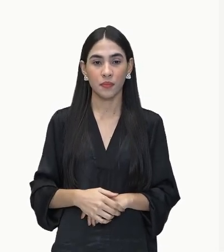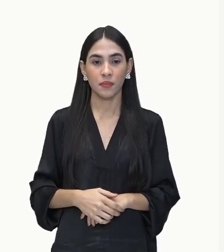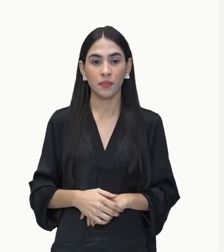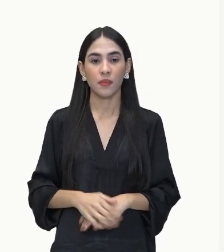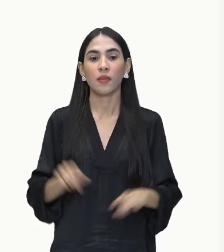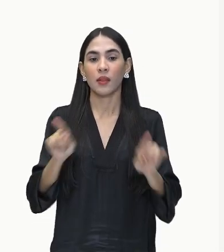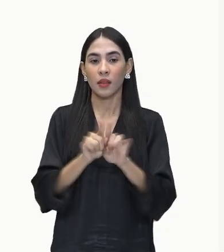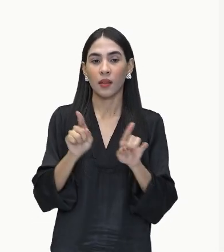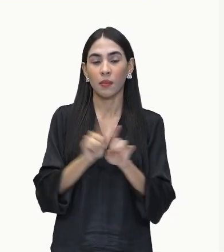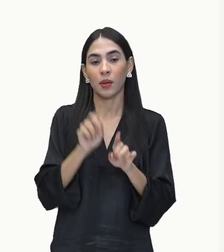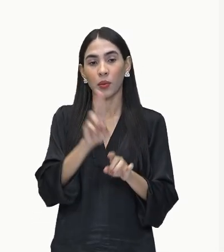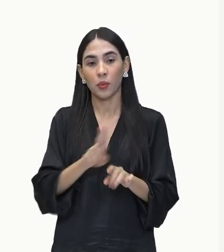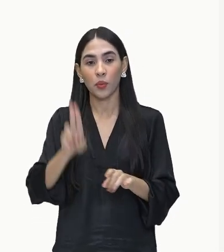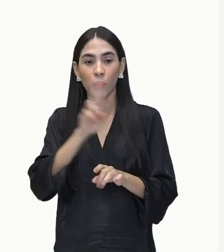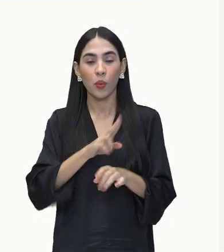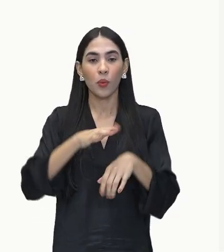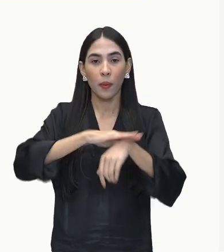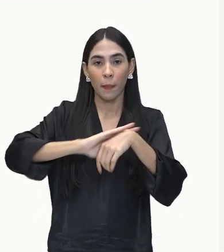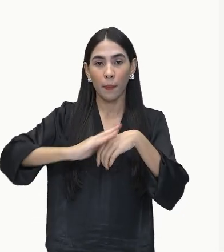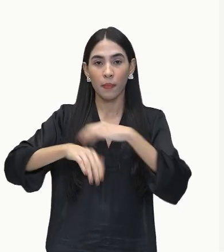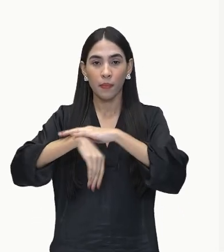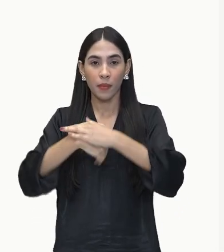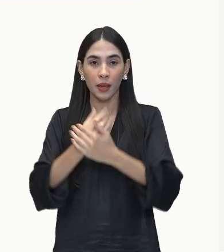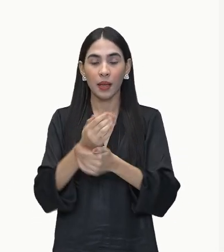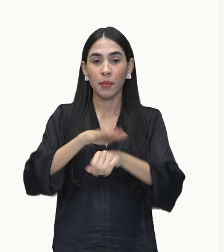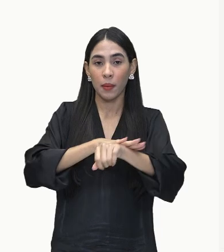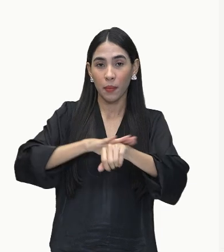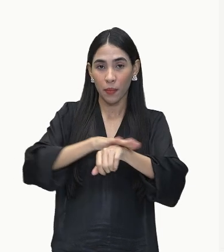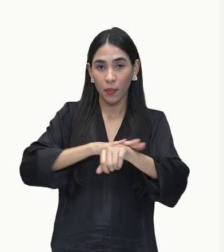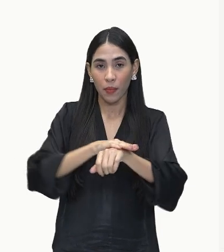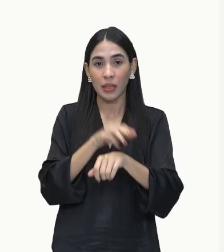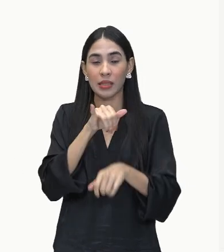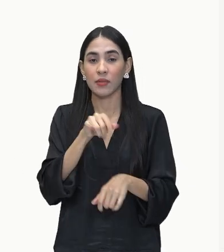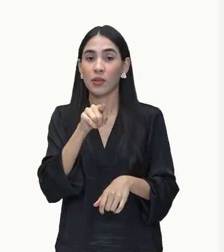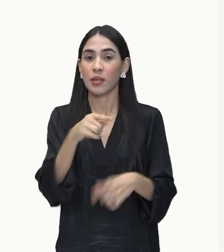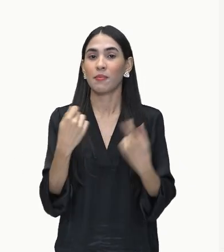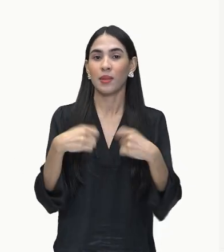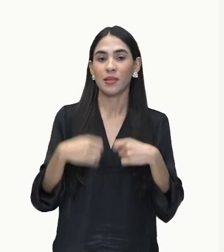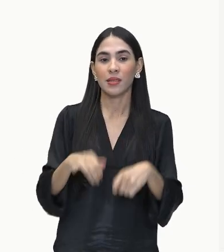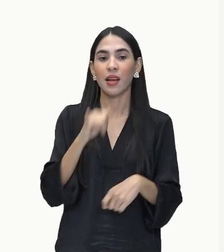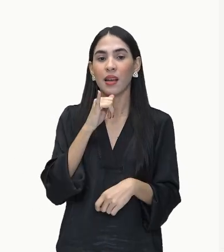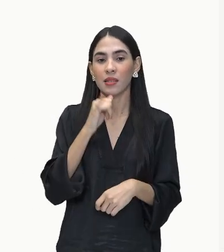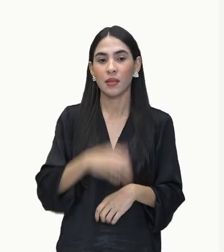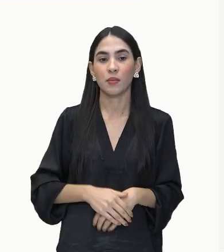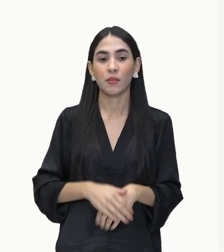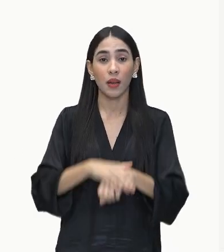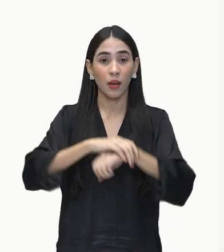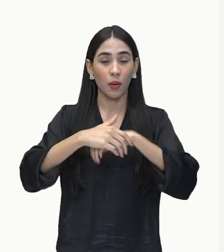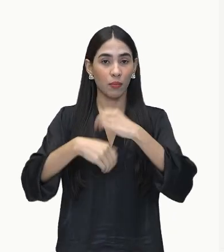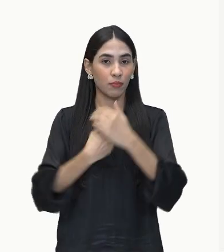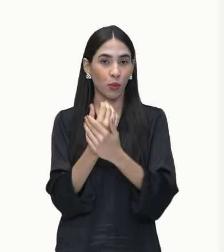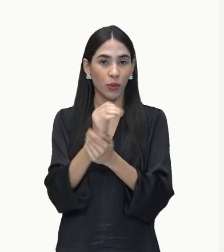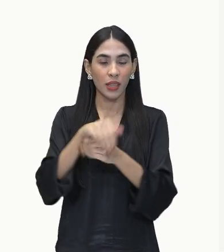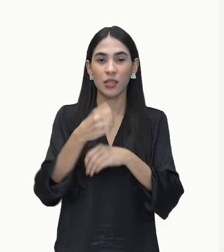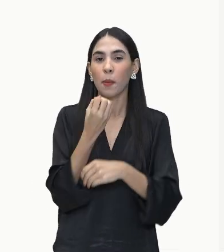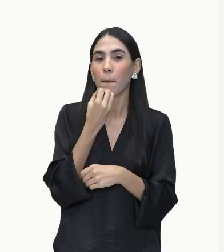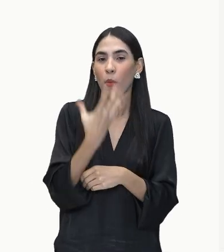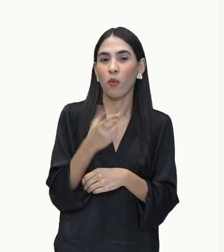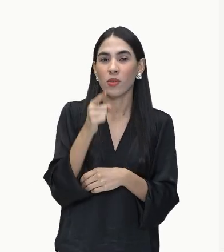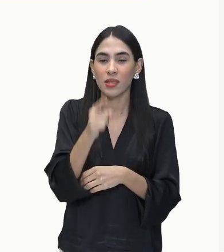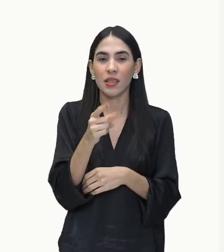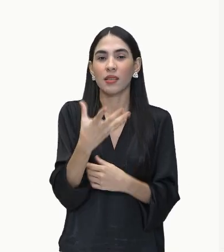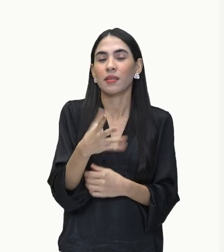na fabricação de cremes e pomadas. Então, quando você precisa de um hidratante potente, você